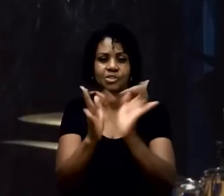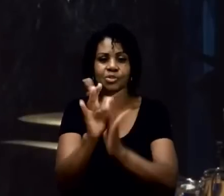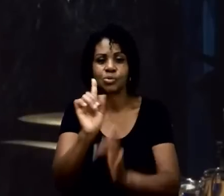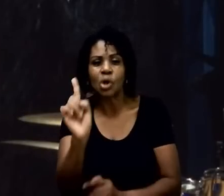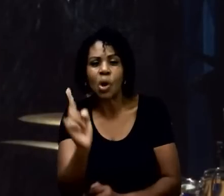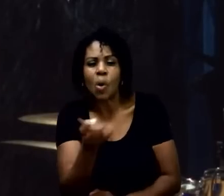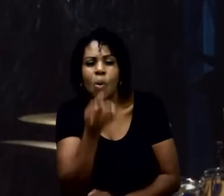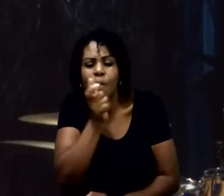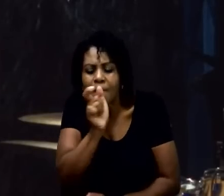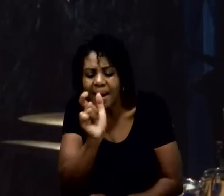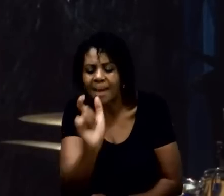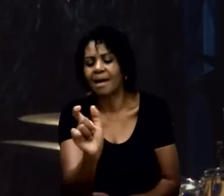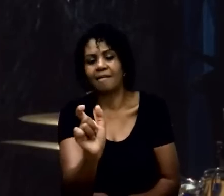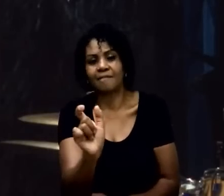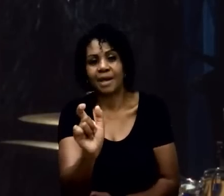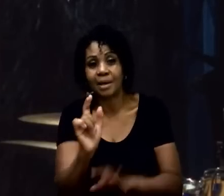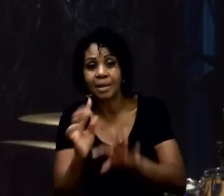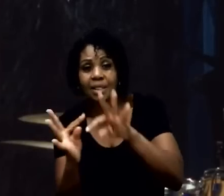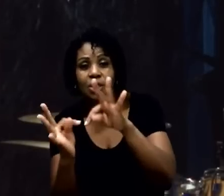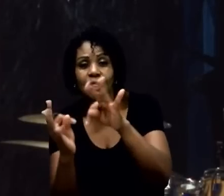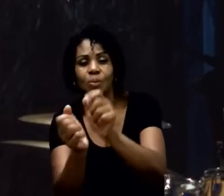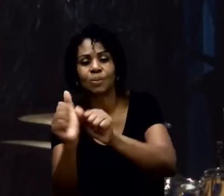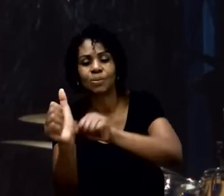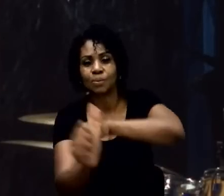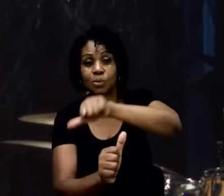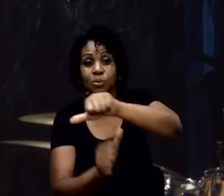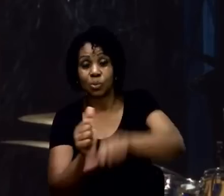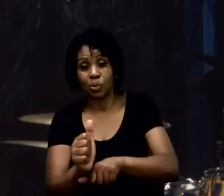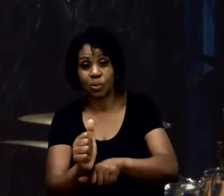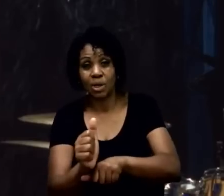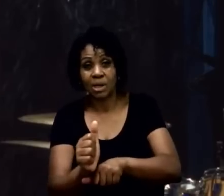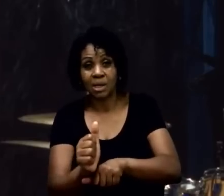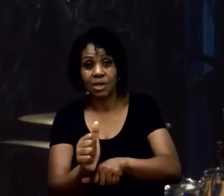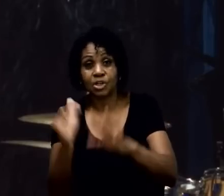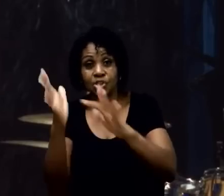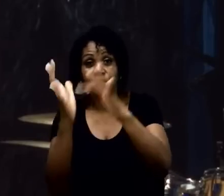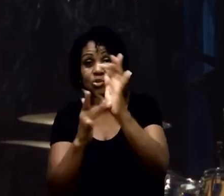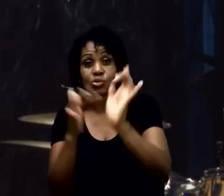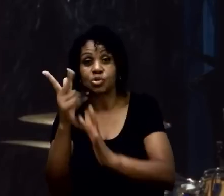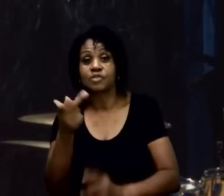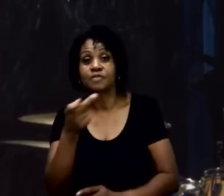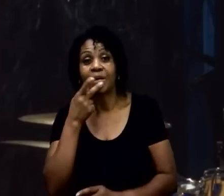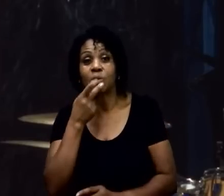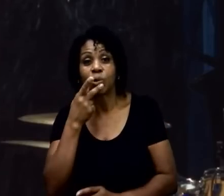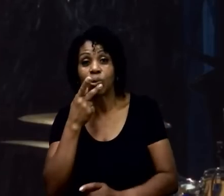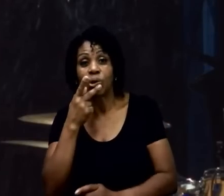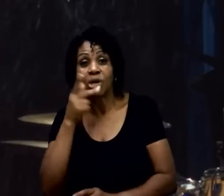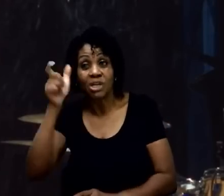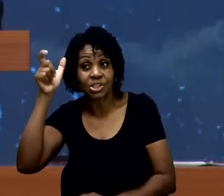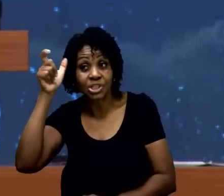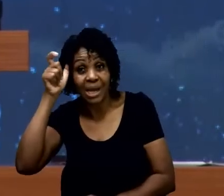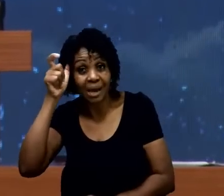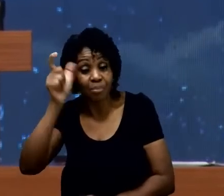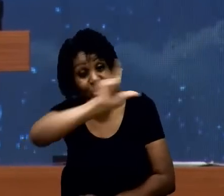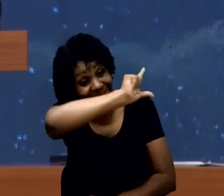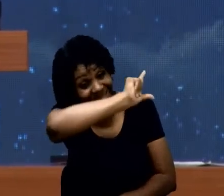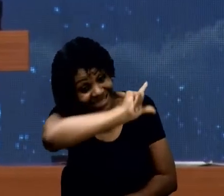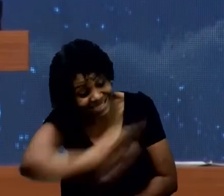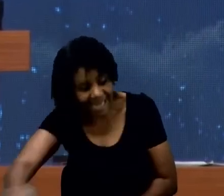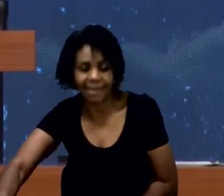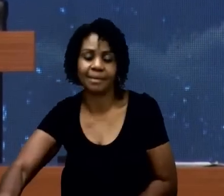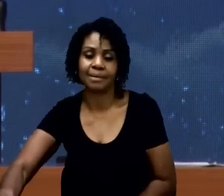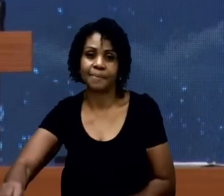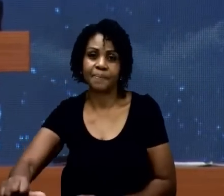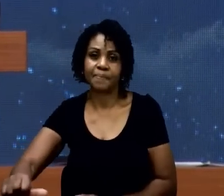palavra só. E tudo muda. Sai dele. Ele vai liberar hoje uma palavra sobre a sua